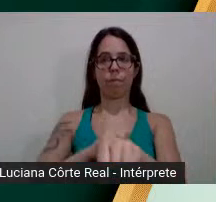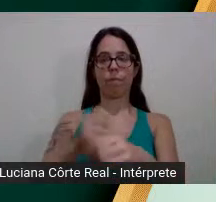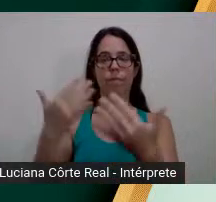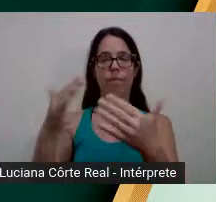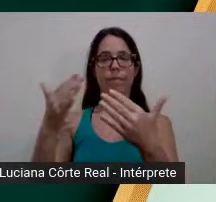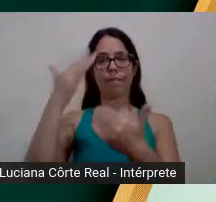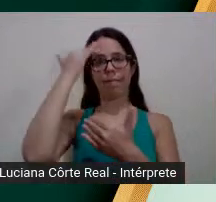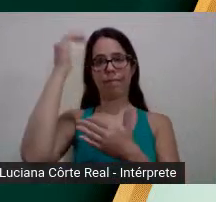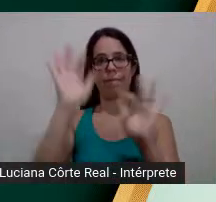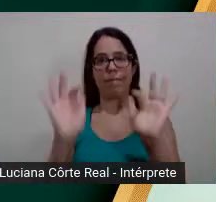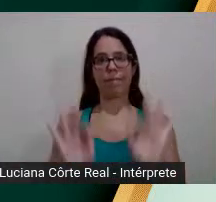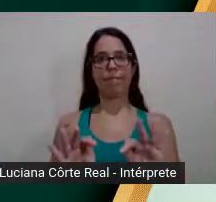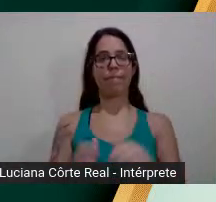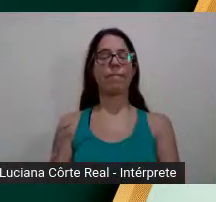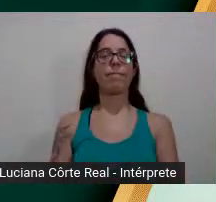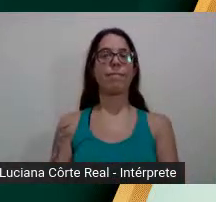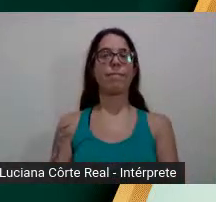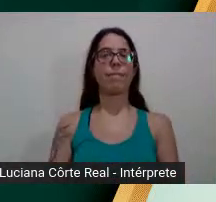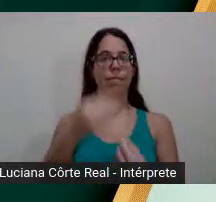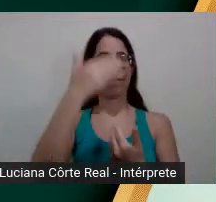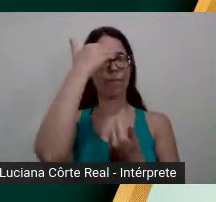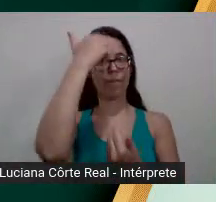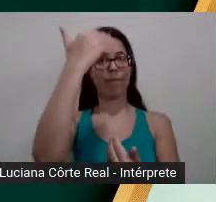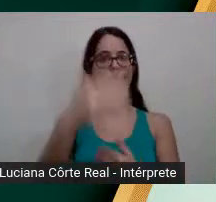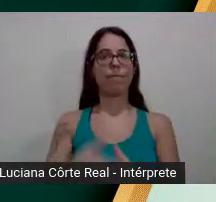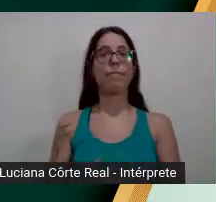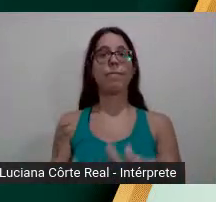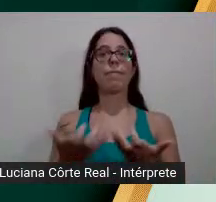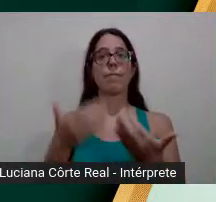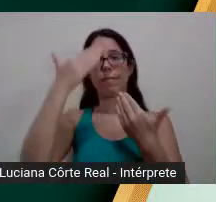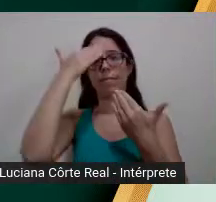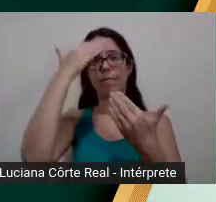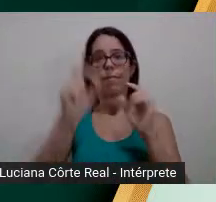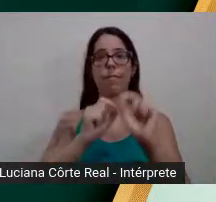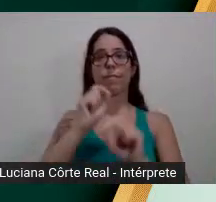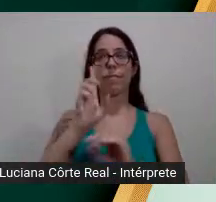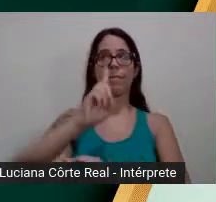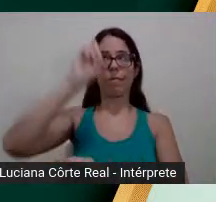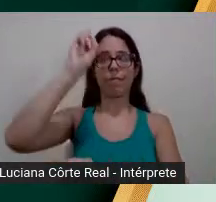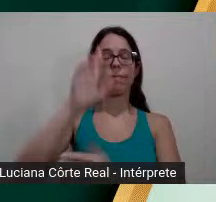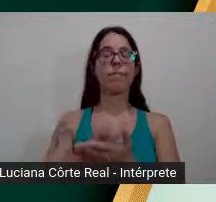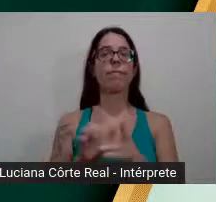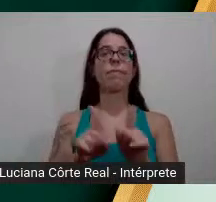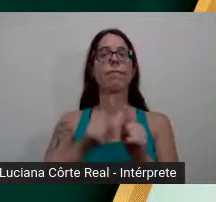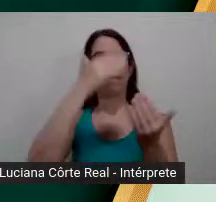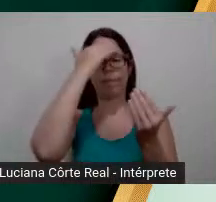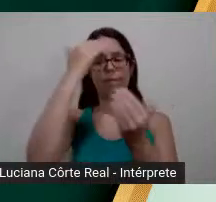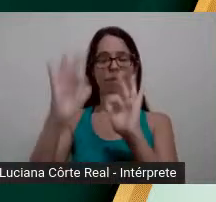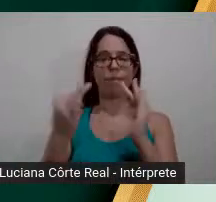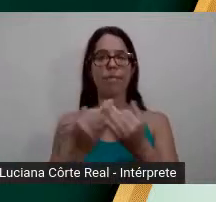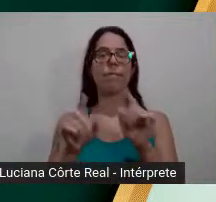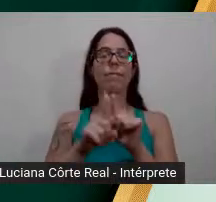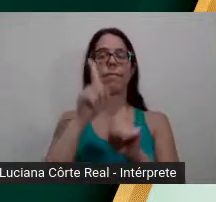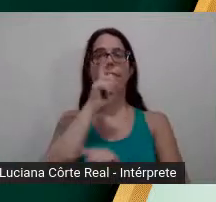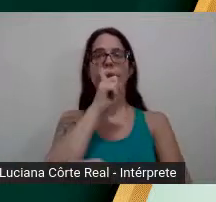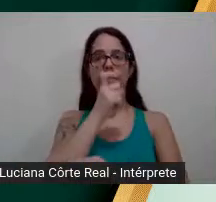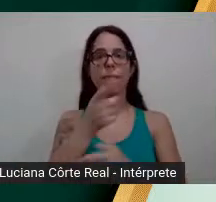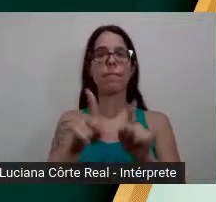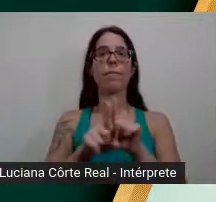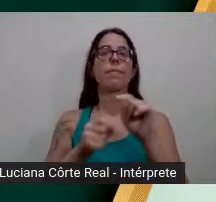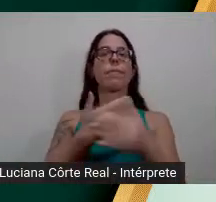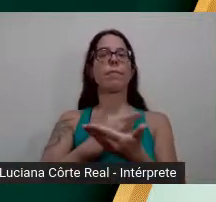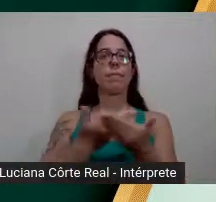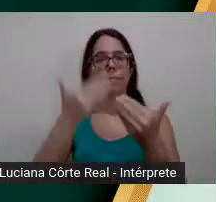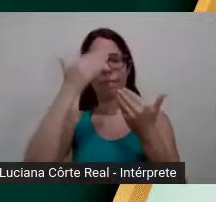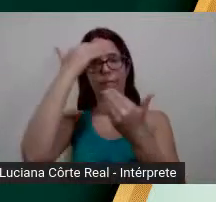felicidades. Muito obrigado. Gostaria de agradecer a Deus, aos meus familiares, aos meus pais, aos meus